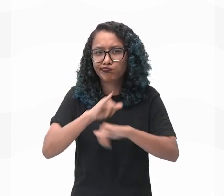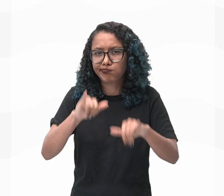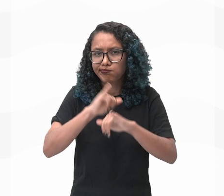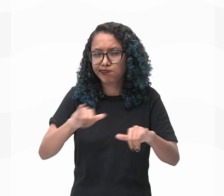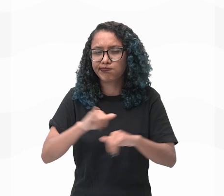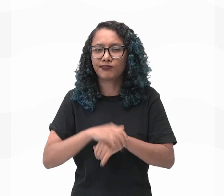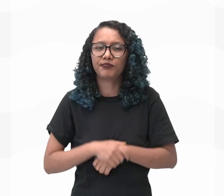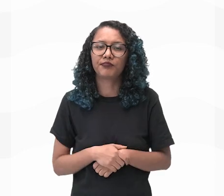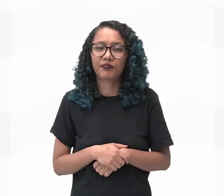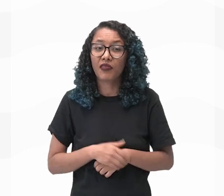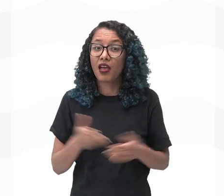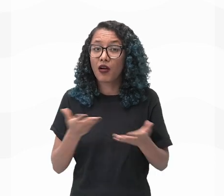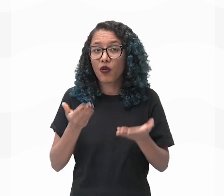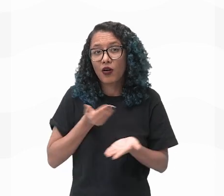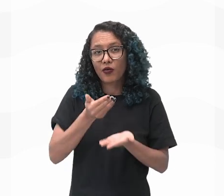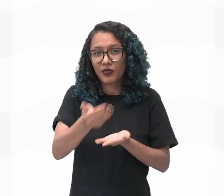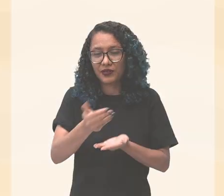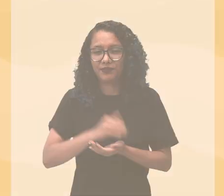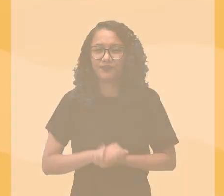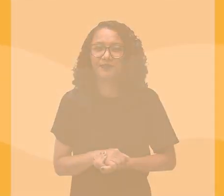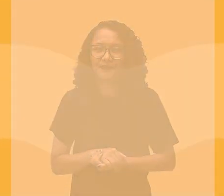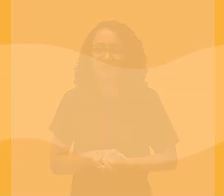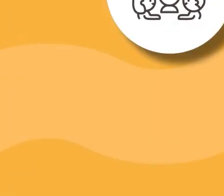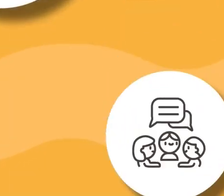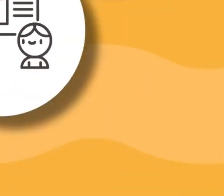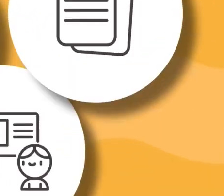sociais. Vamos então à nossa aula.